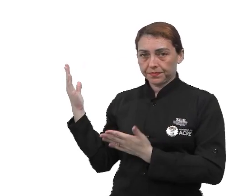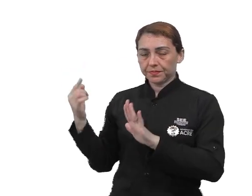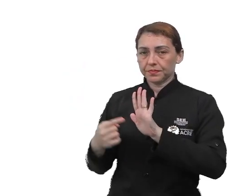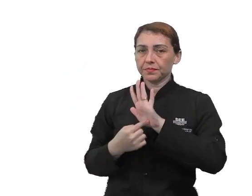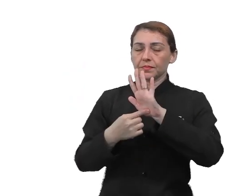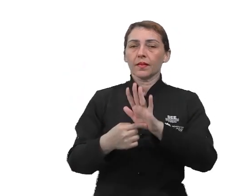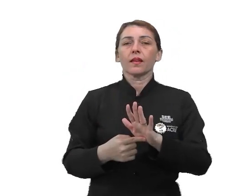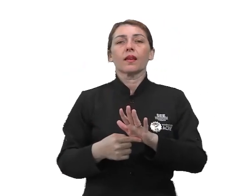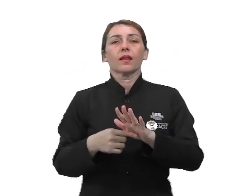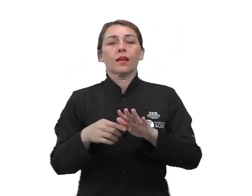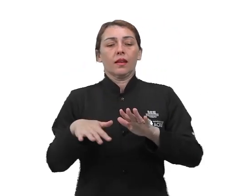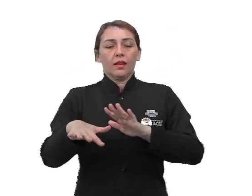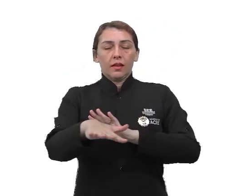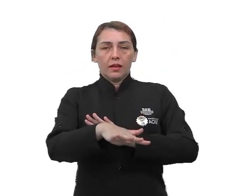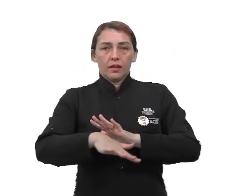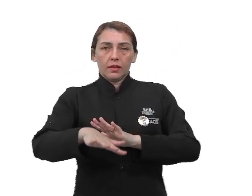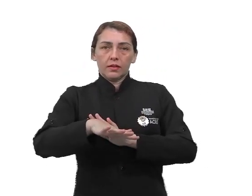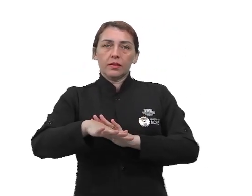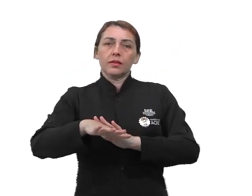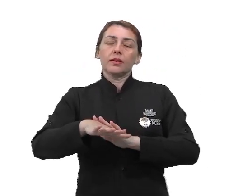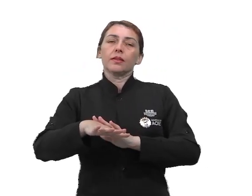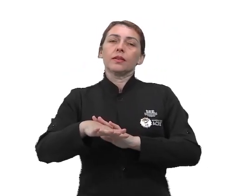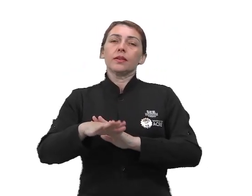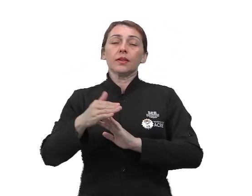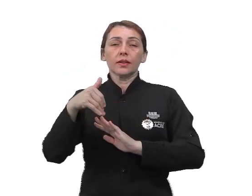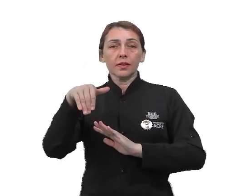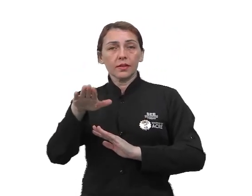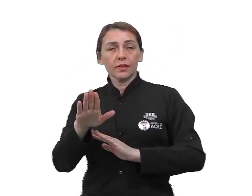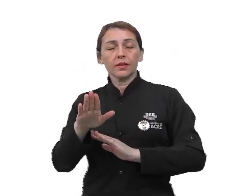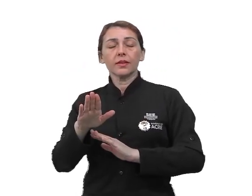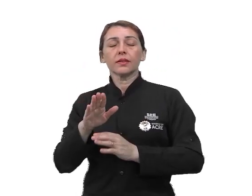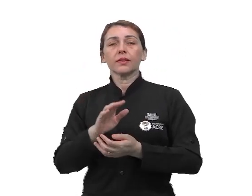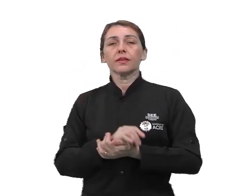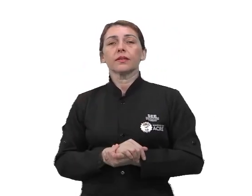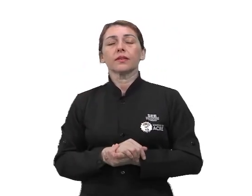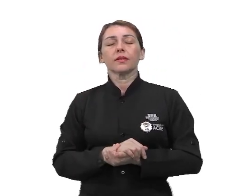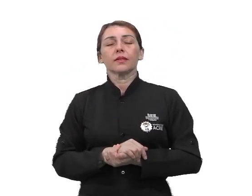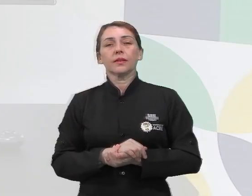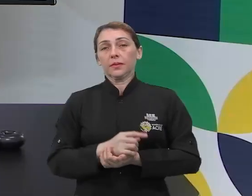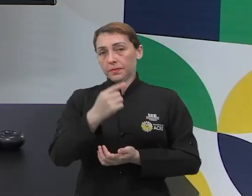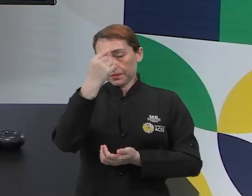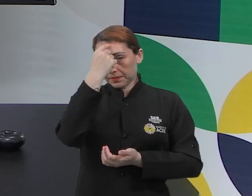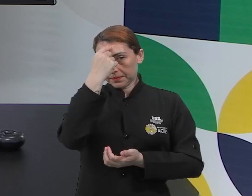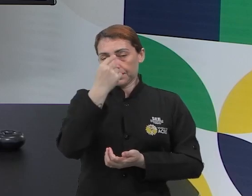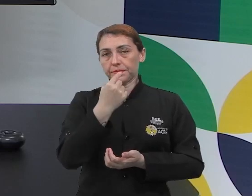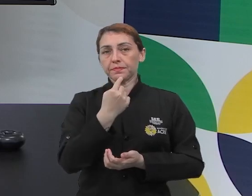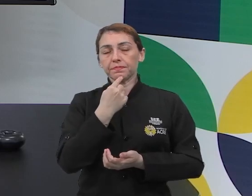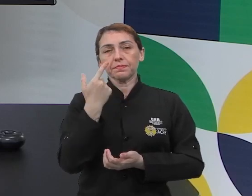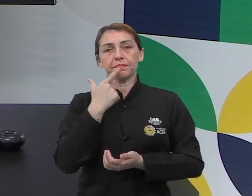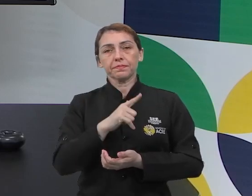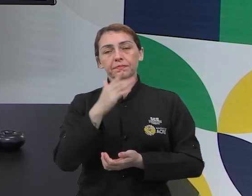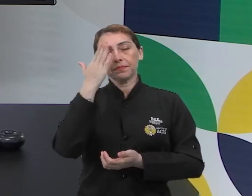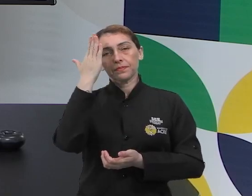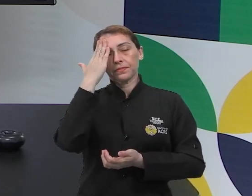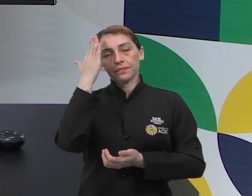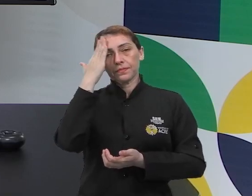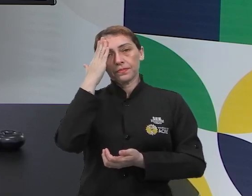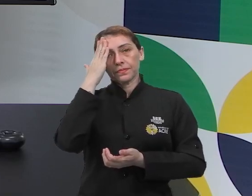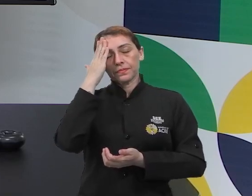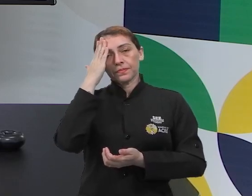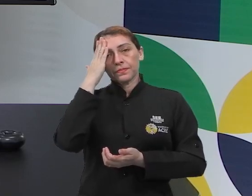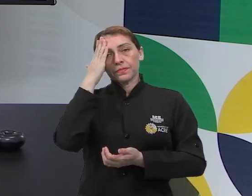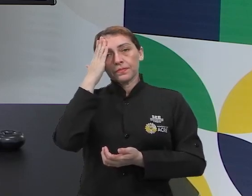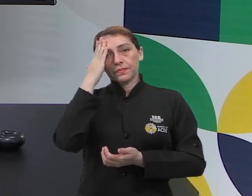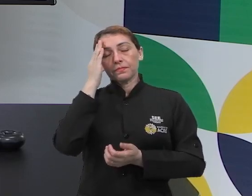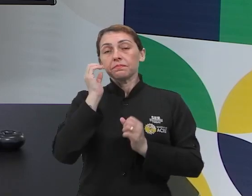é uma área aí elevada, tá? Que pela imagem aqui eu consigo entender que é uma área